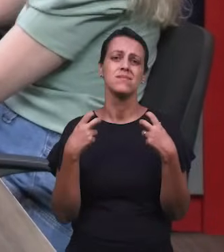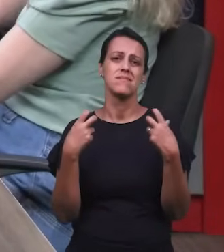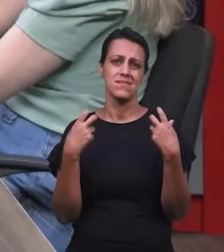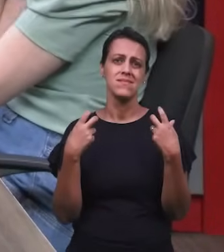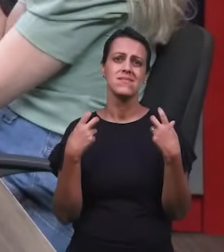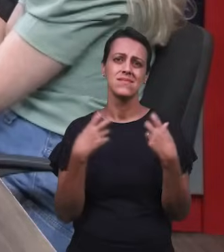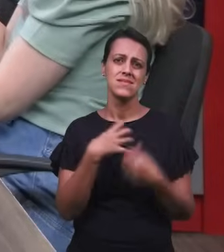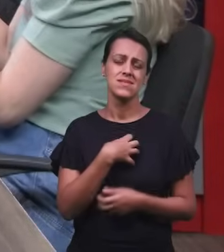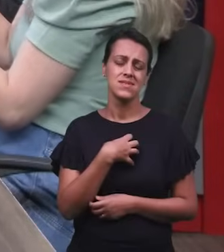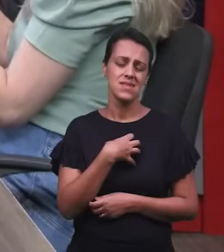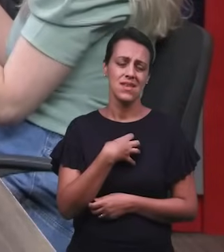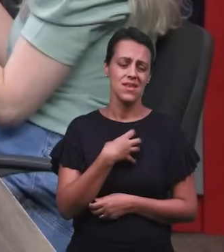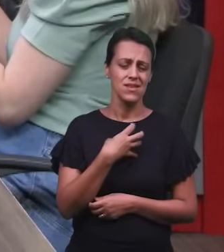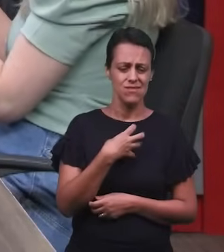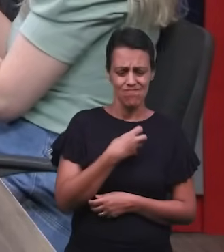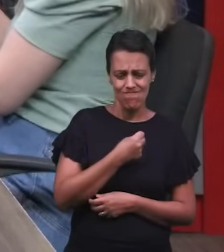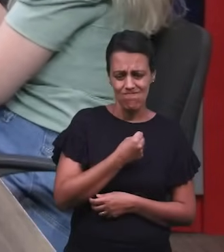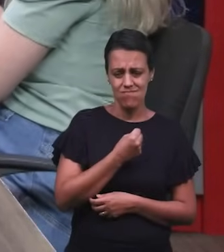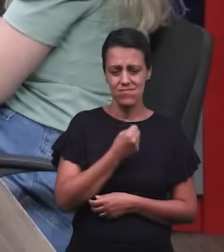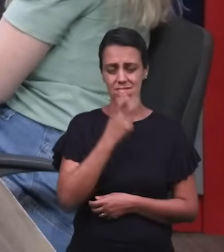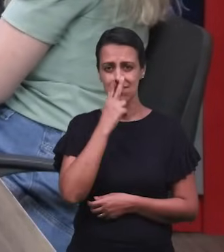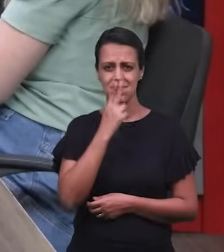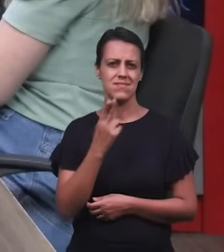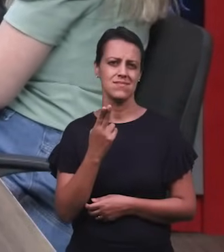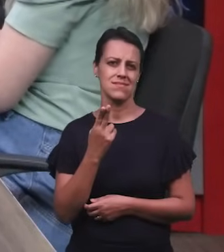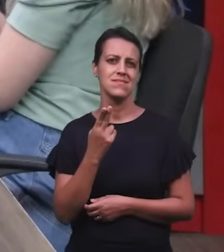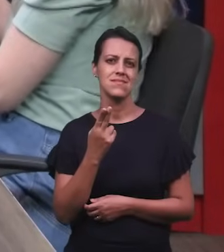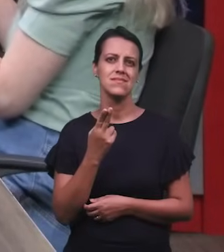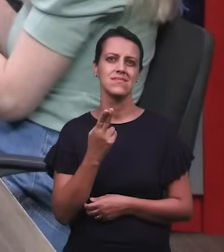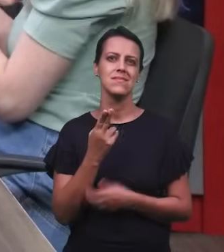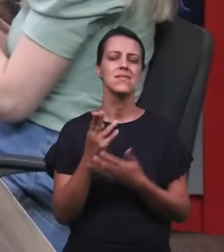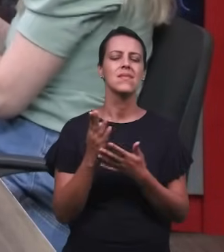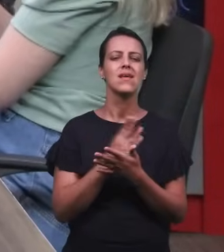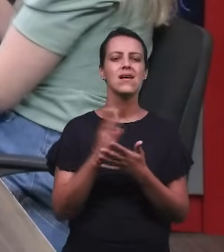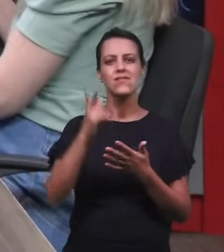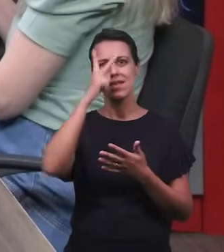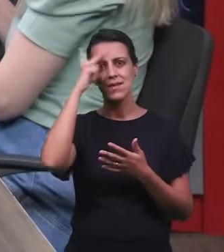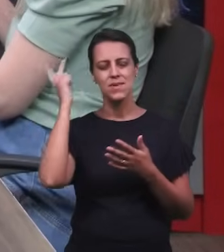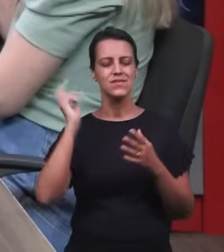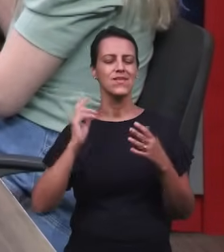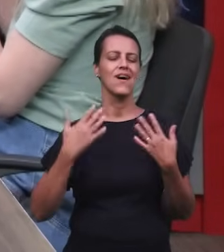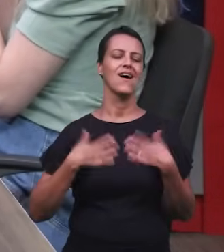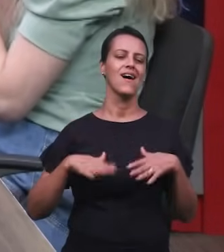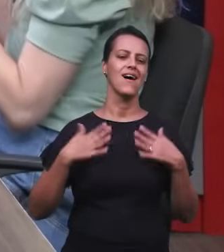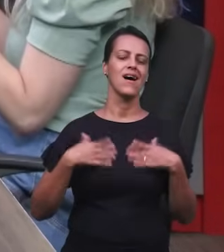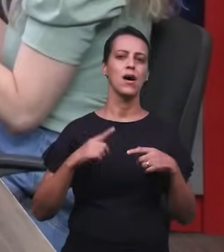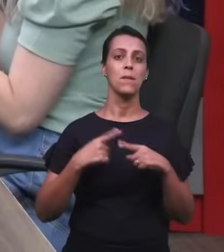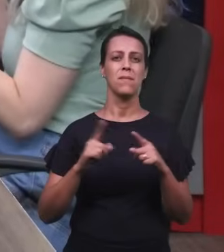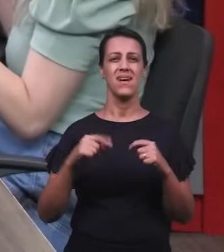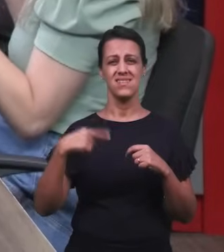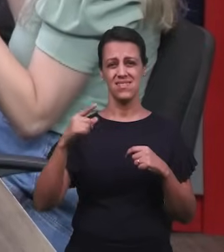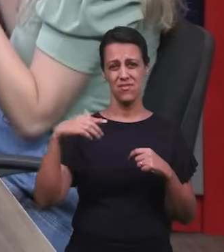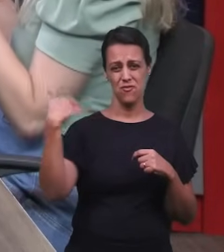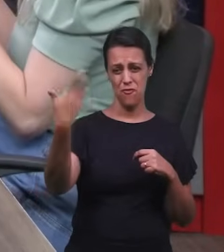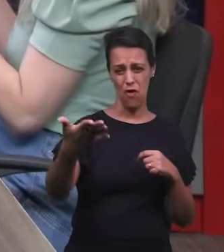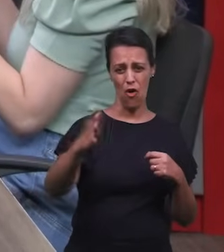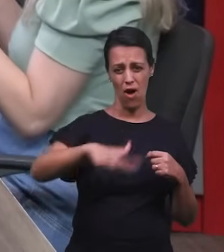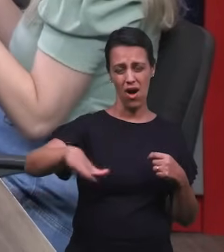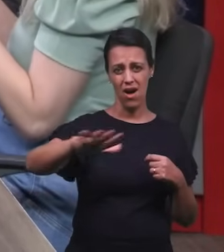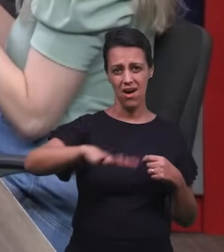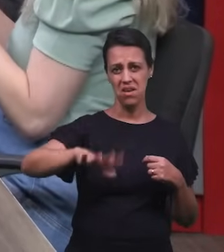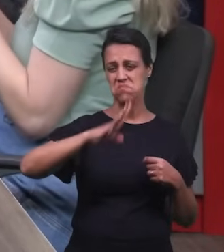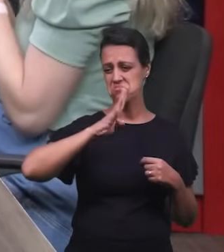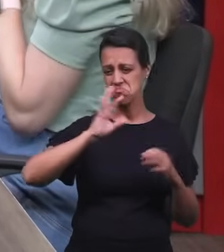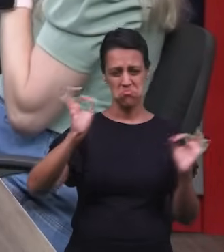que se sentem mais... com as pessoas que eles se sentem à vontade, eles brincam, conversam, mas se está num ambiente que tem pessoas